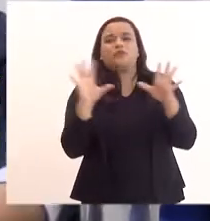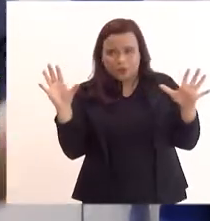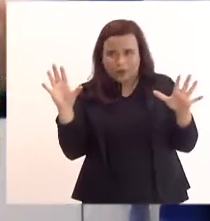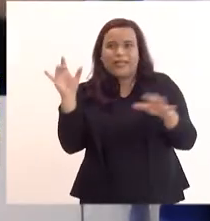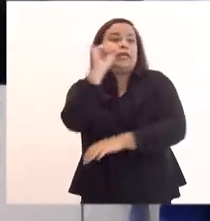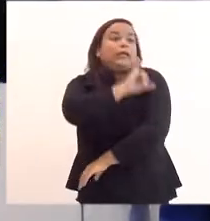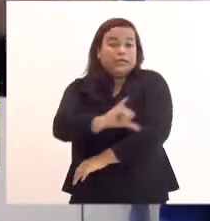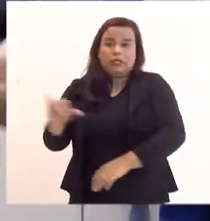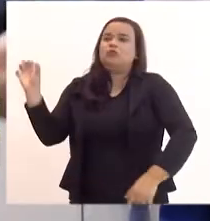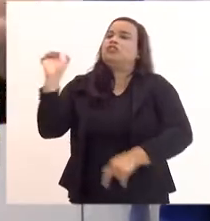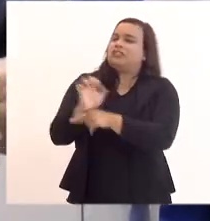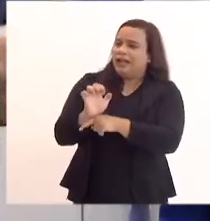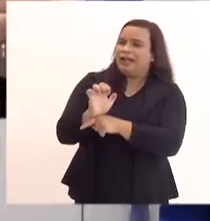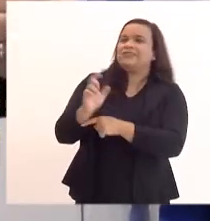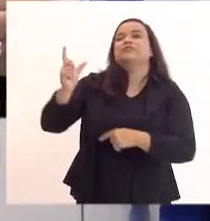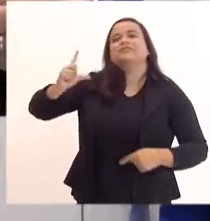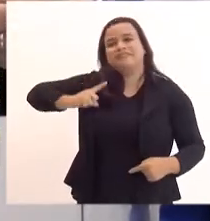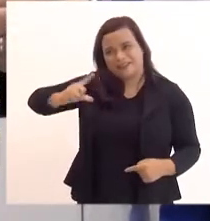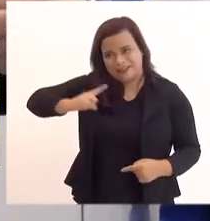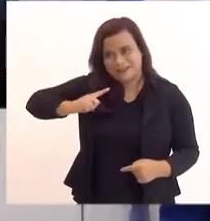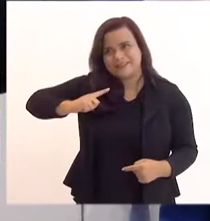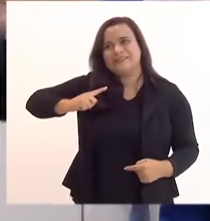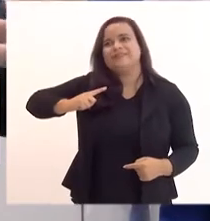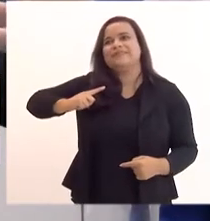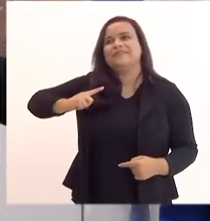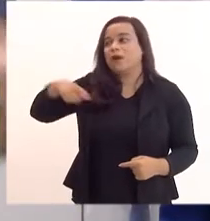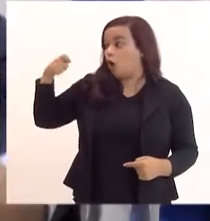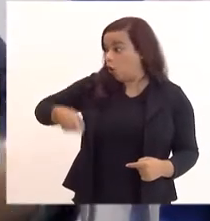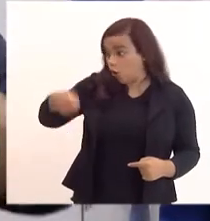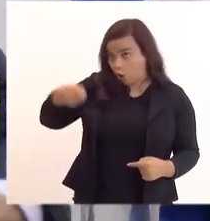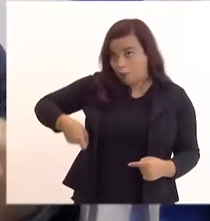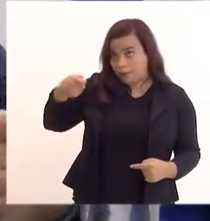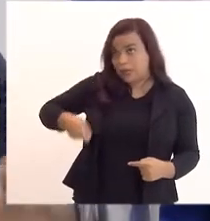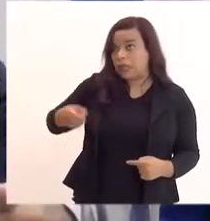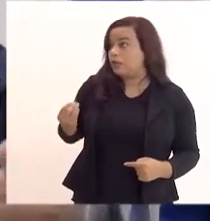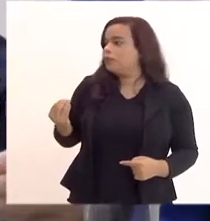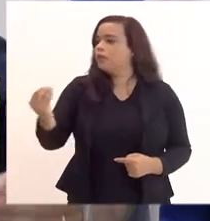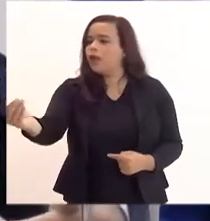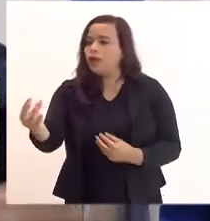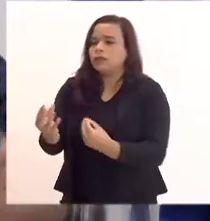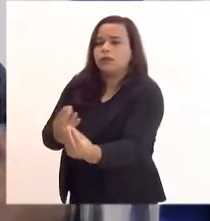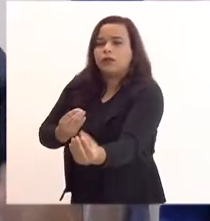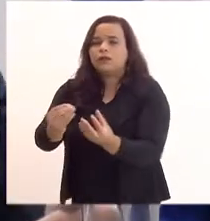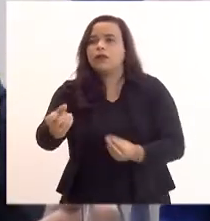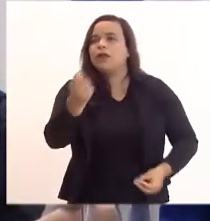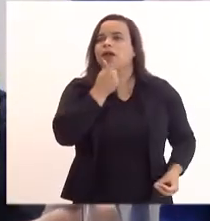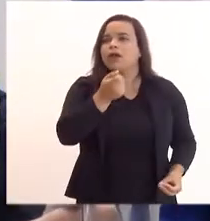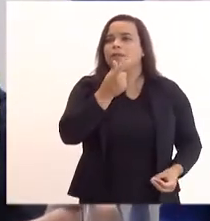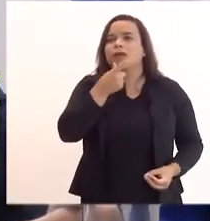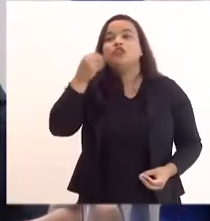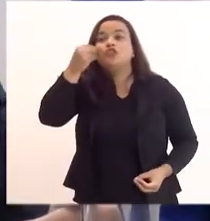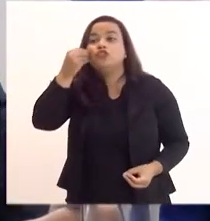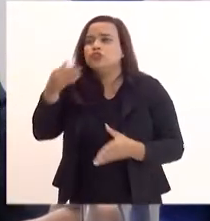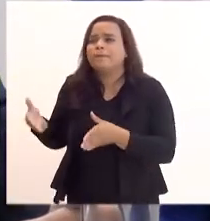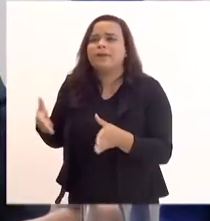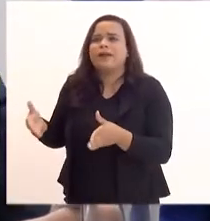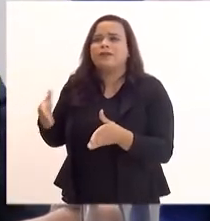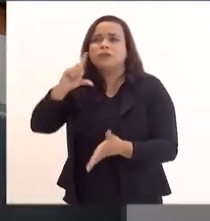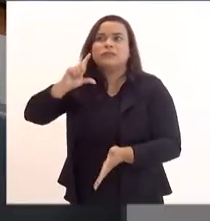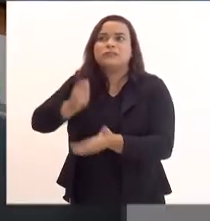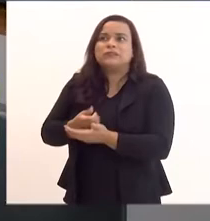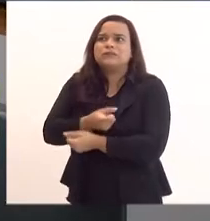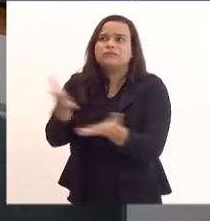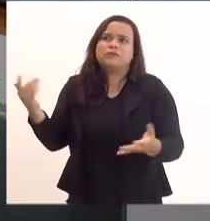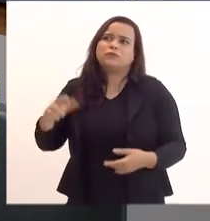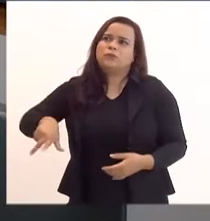Rio de Janeiro tenha a obrigação de fornecer um medicamento que ainda é experimental. Não é